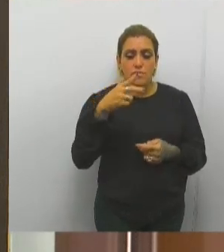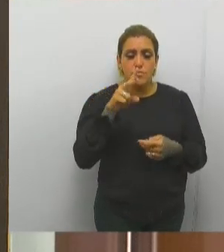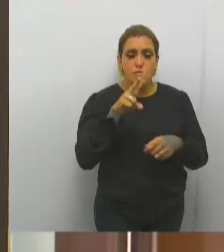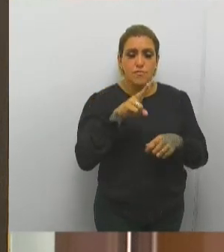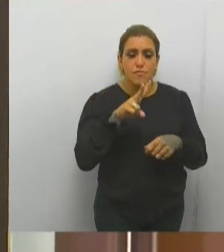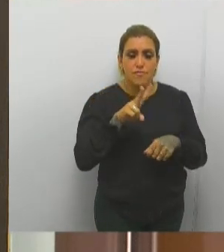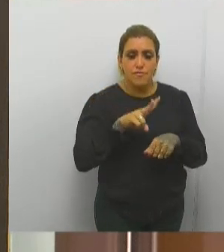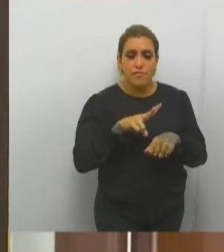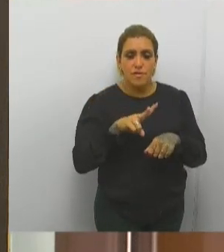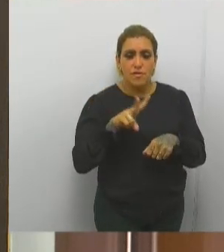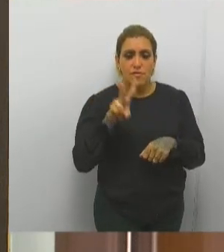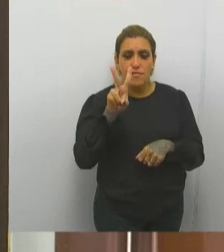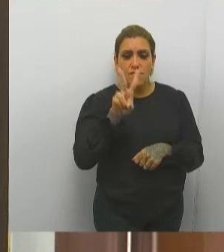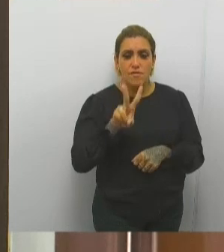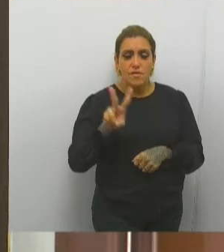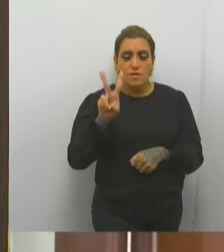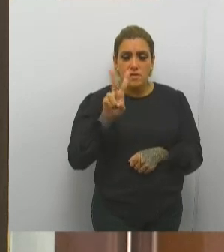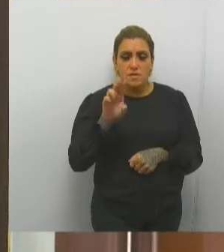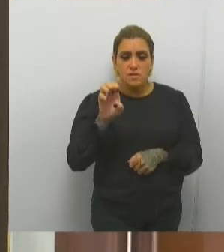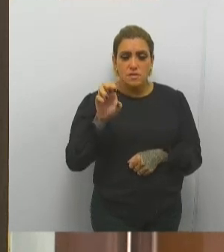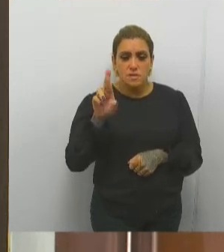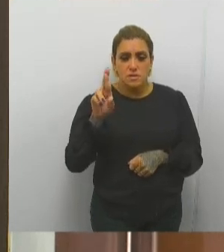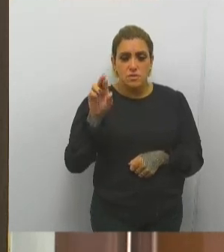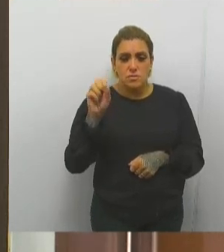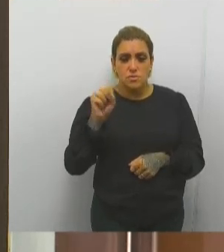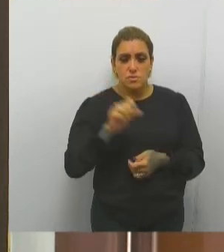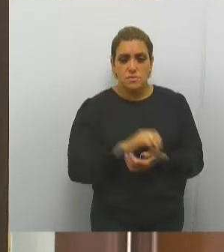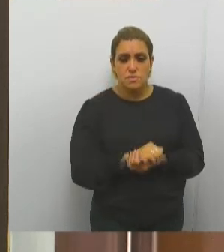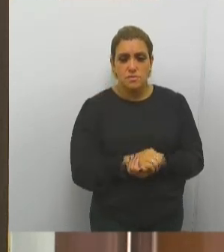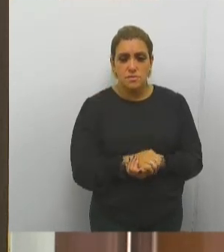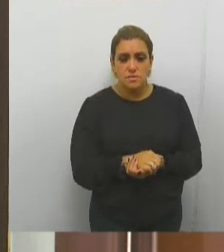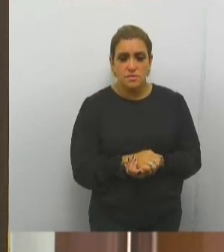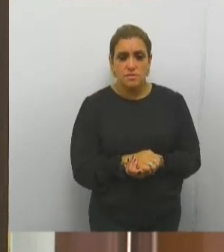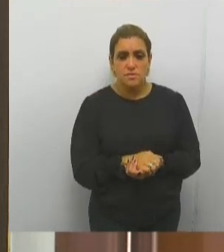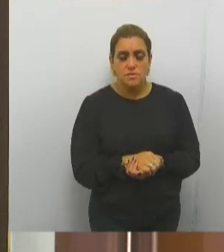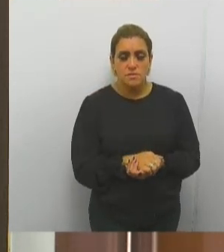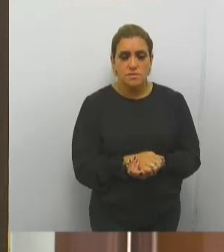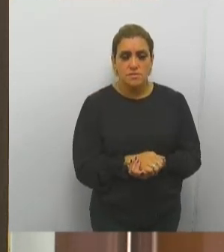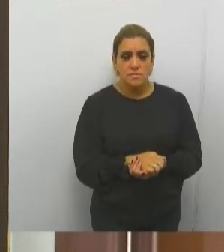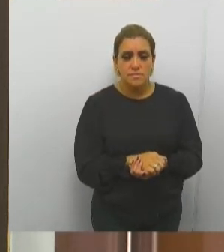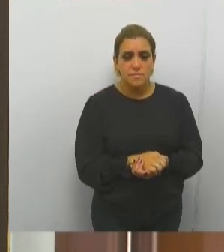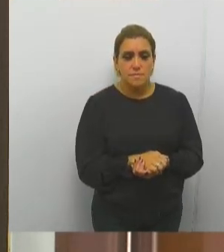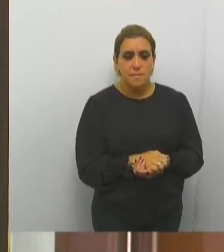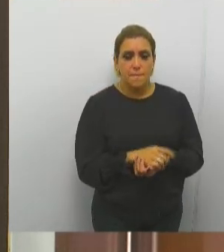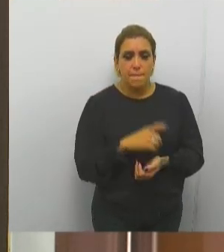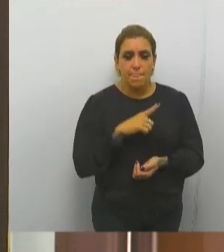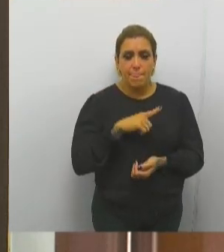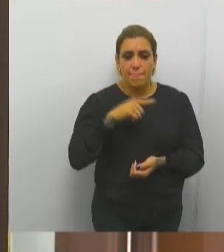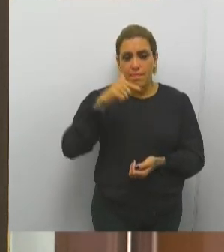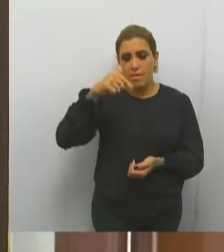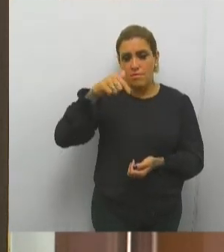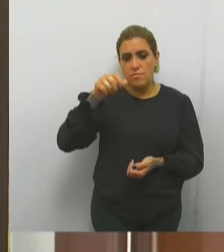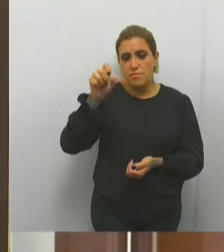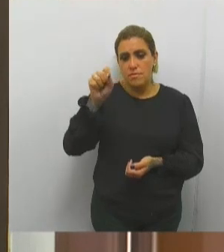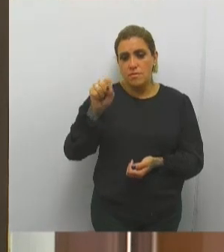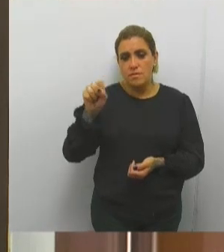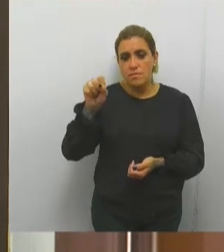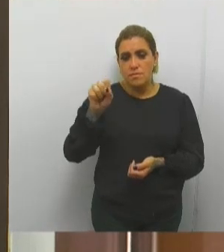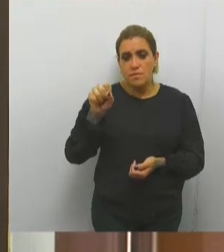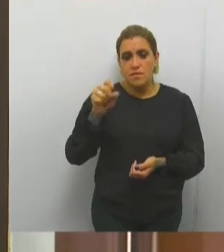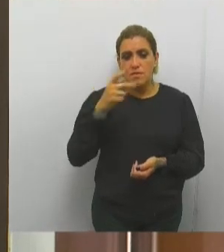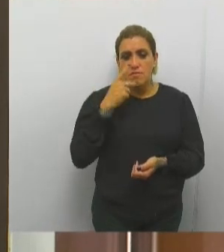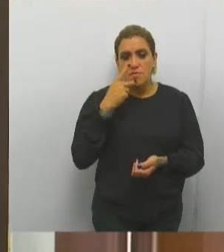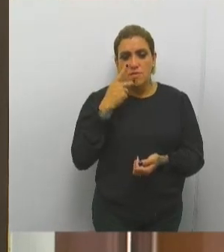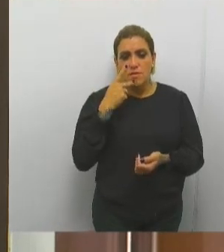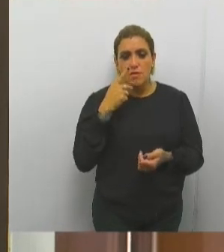Esses 4 versos têm 7 sílabas. E todos os versos rimam entre